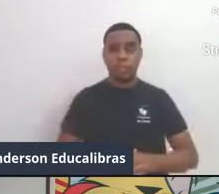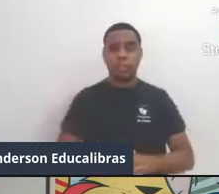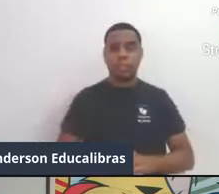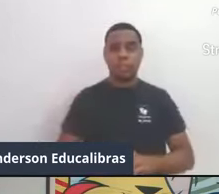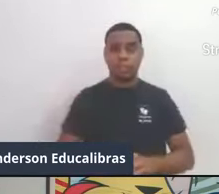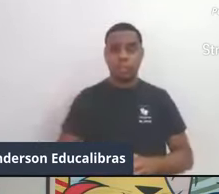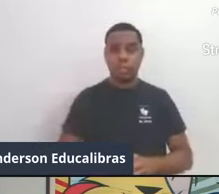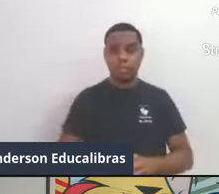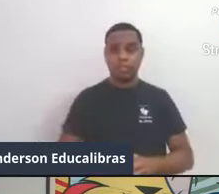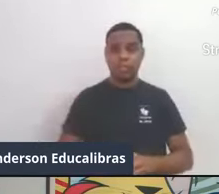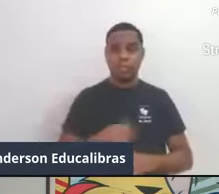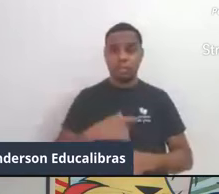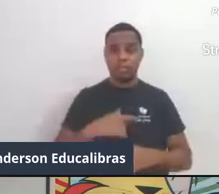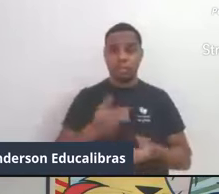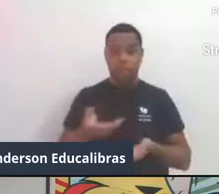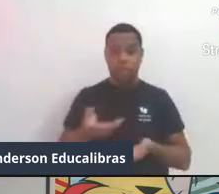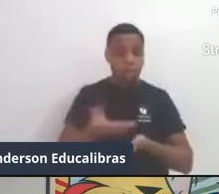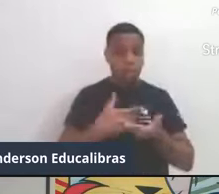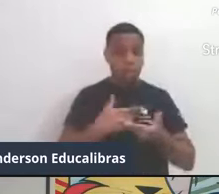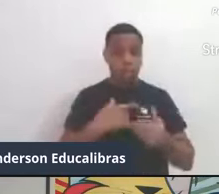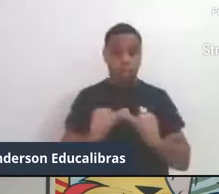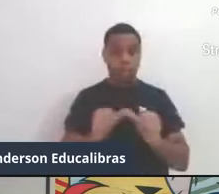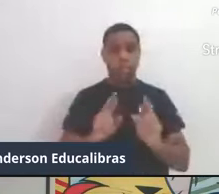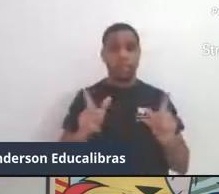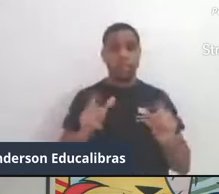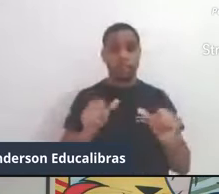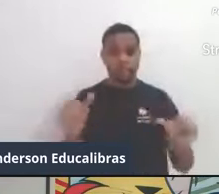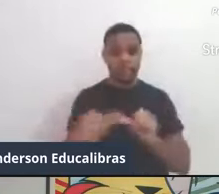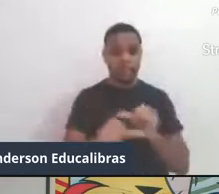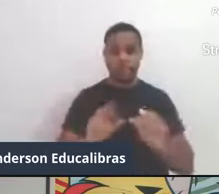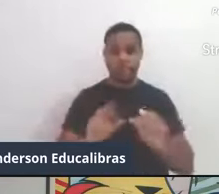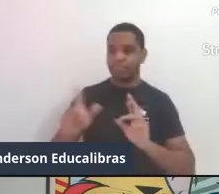própria reinvenção das relações humanas, né? A gente